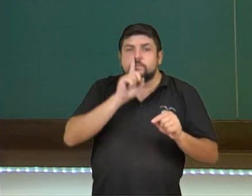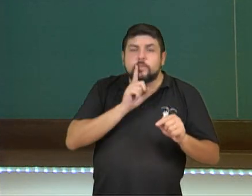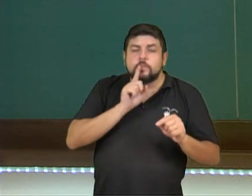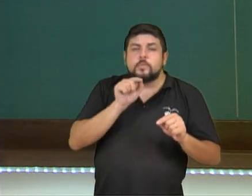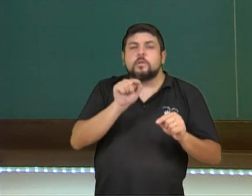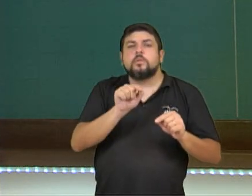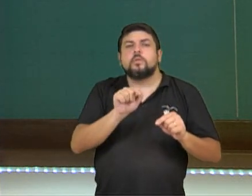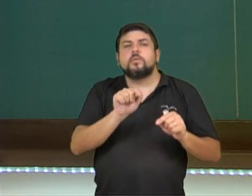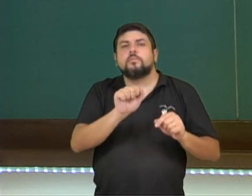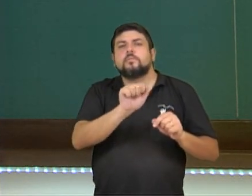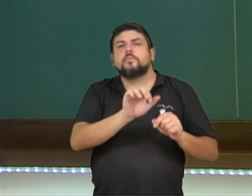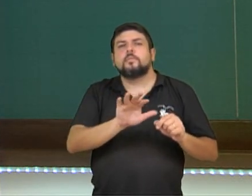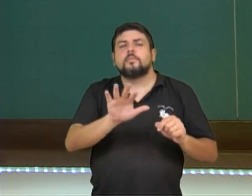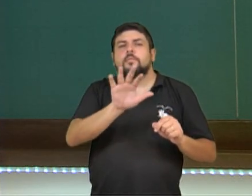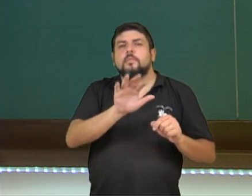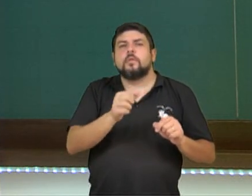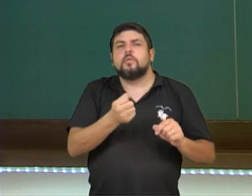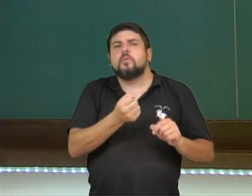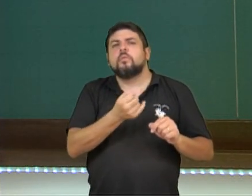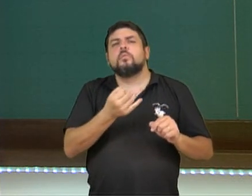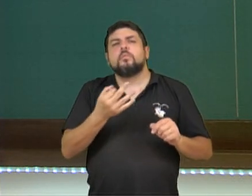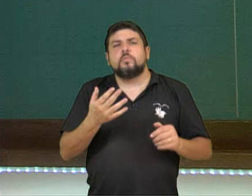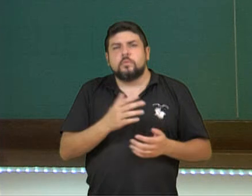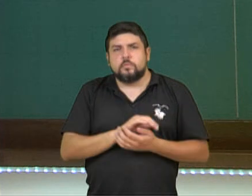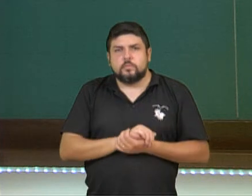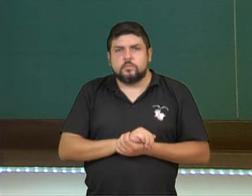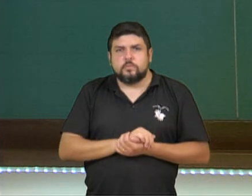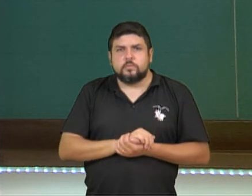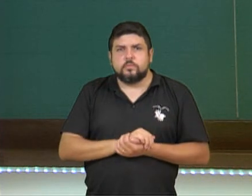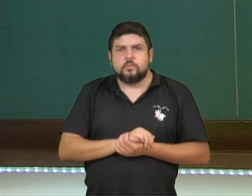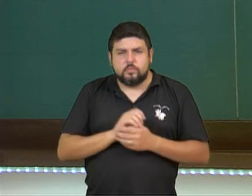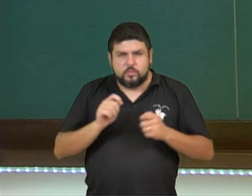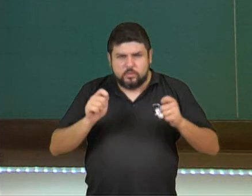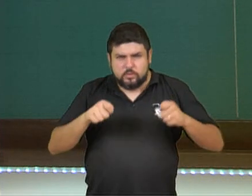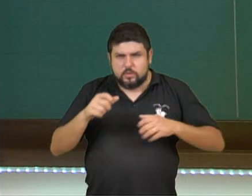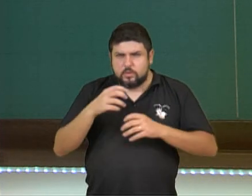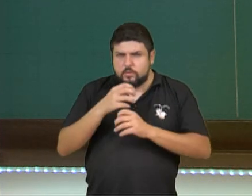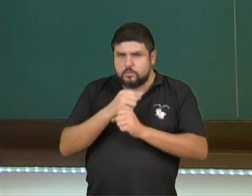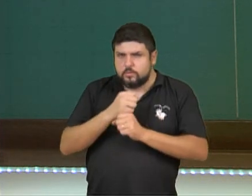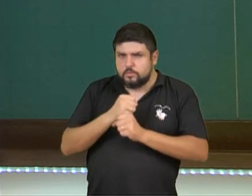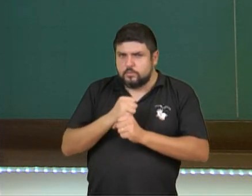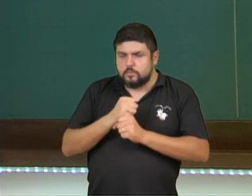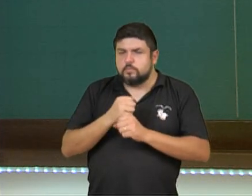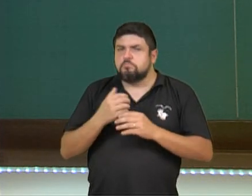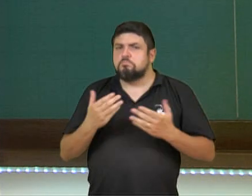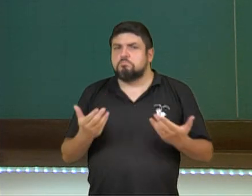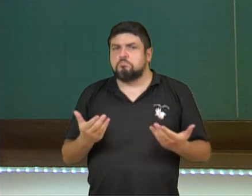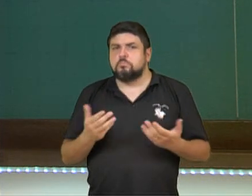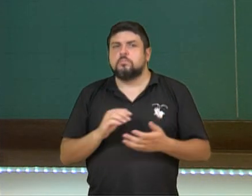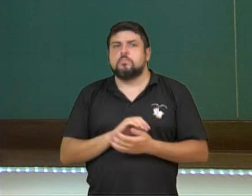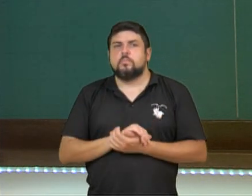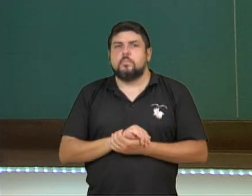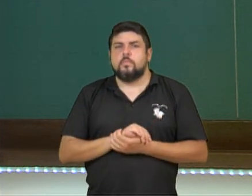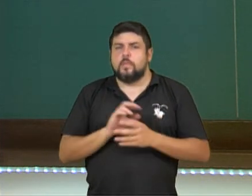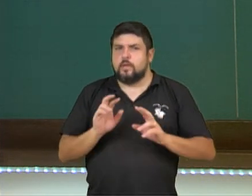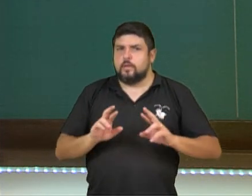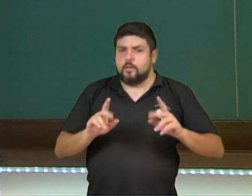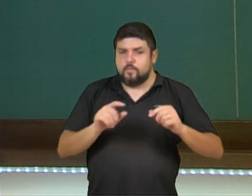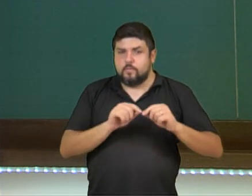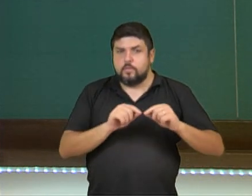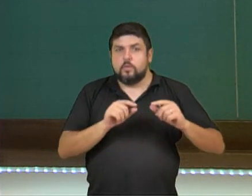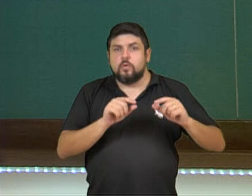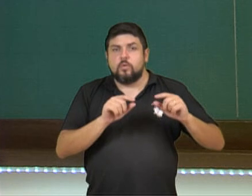esta área aqui tendo essas informações? O que você me diz? É um outro pedaço, né? E